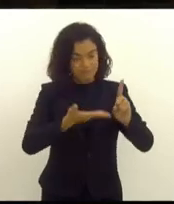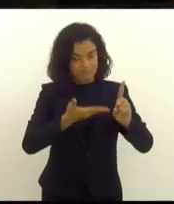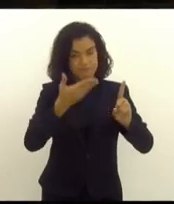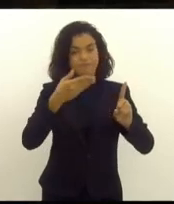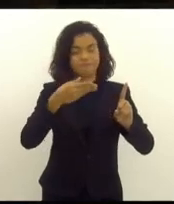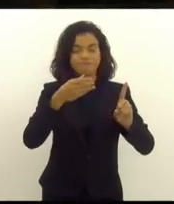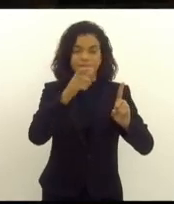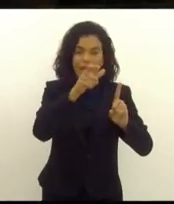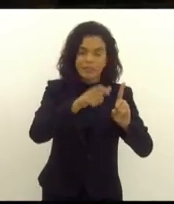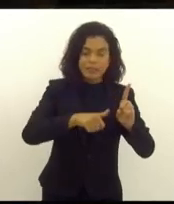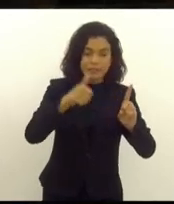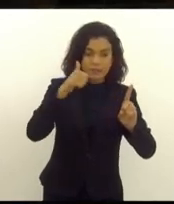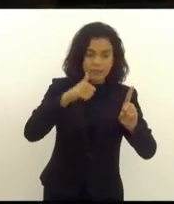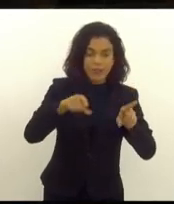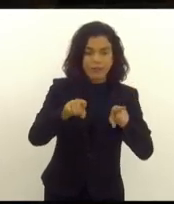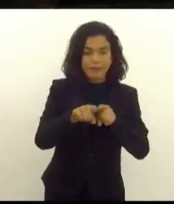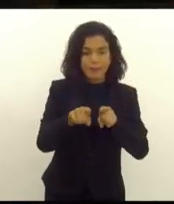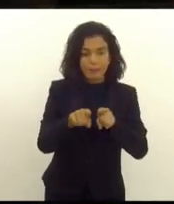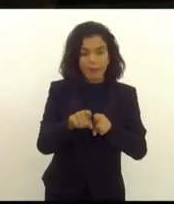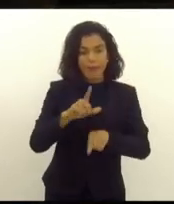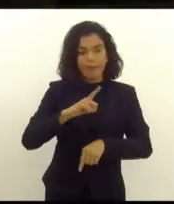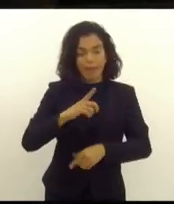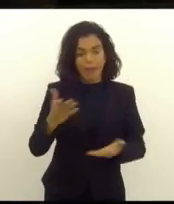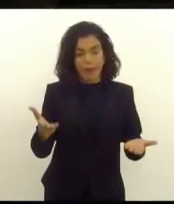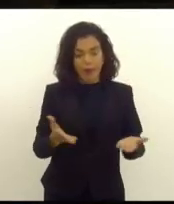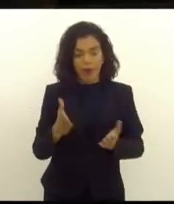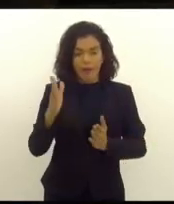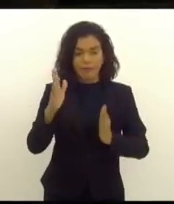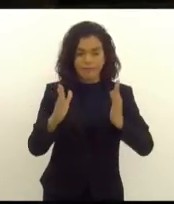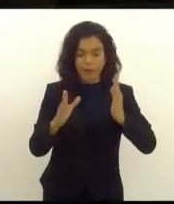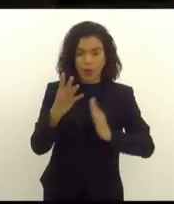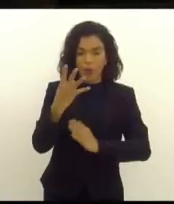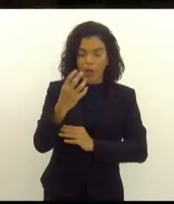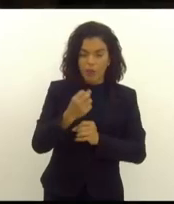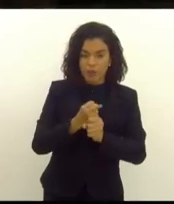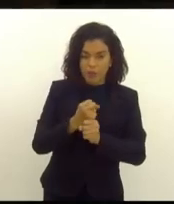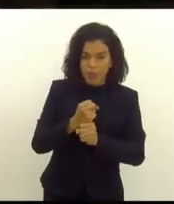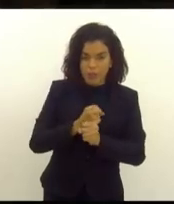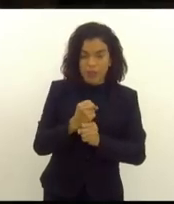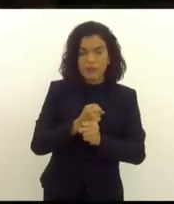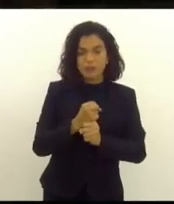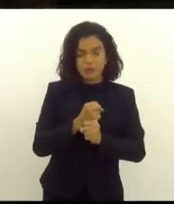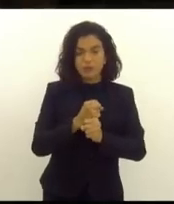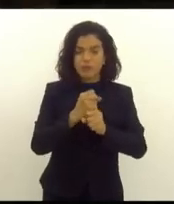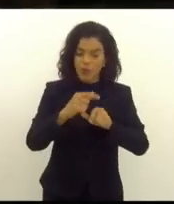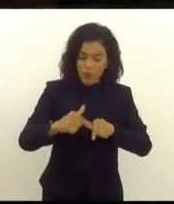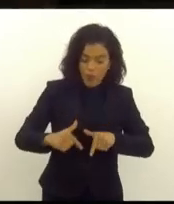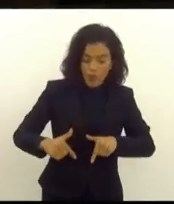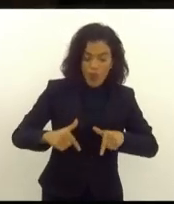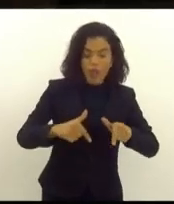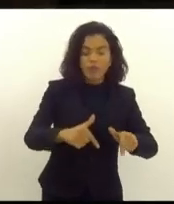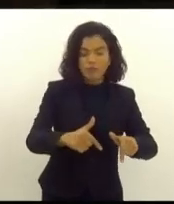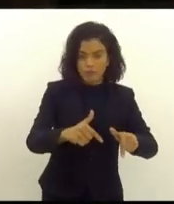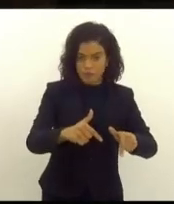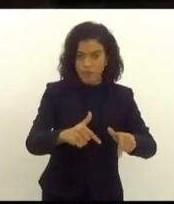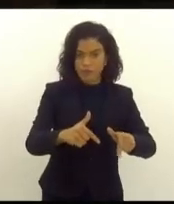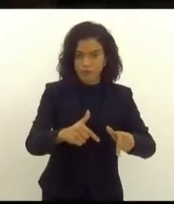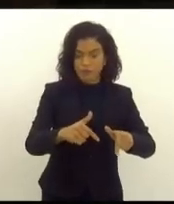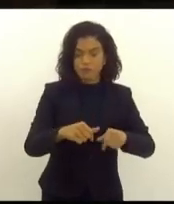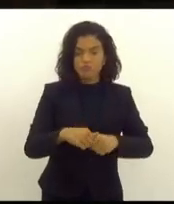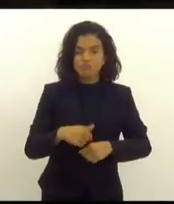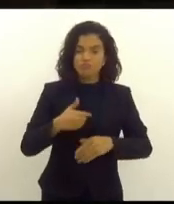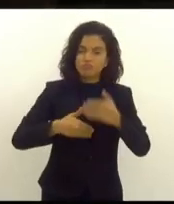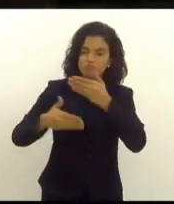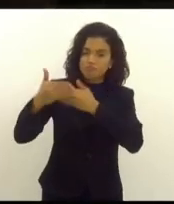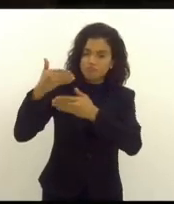tem no seu mandato esta linha de atuação já